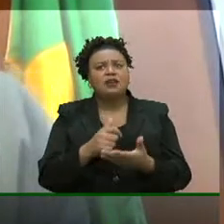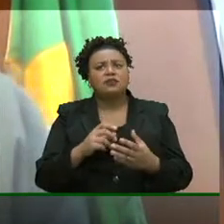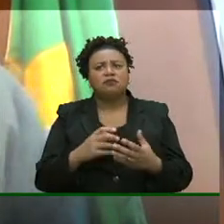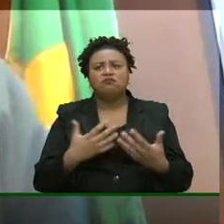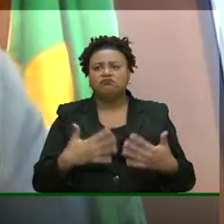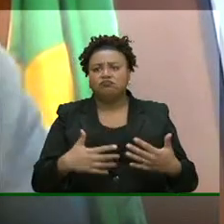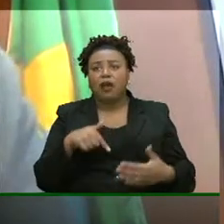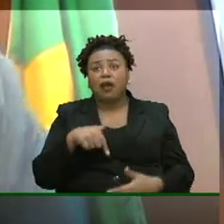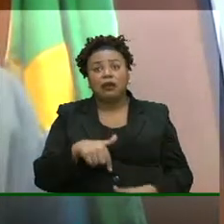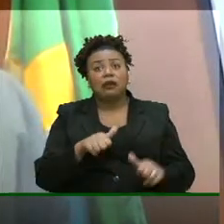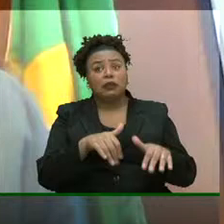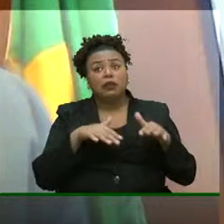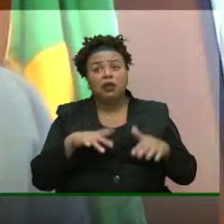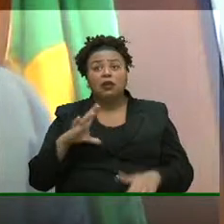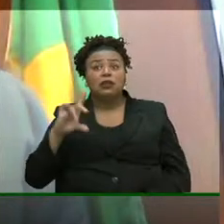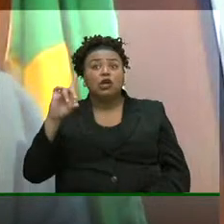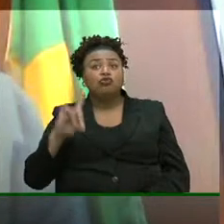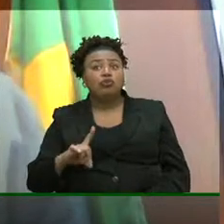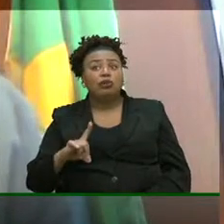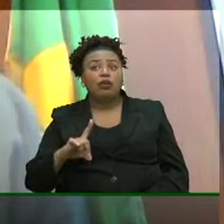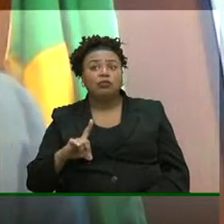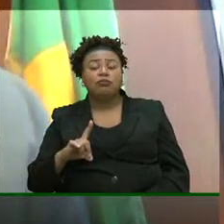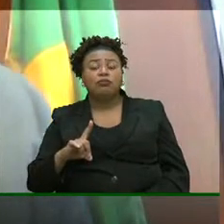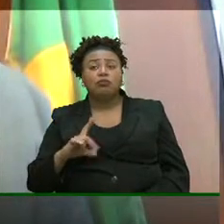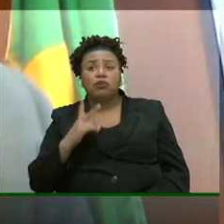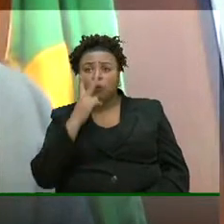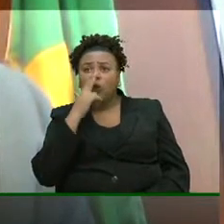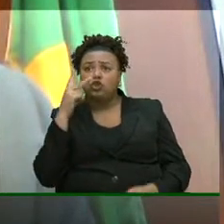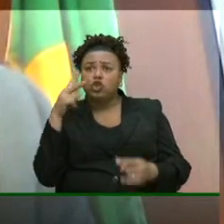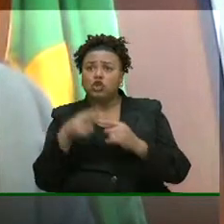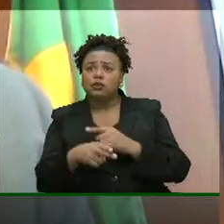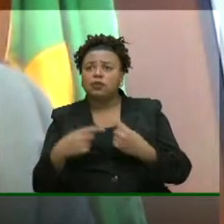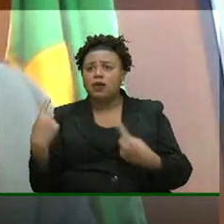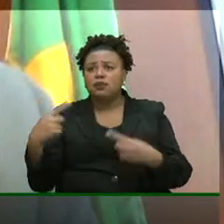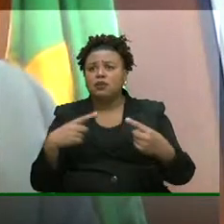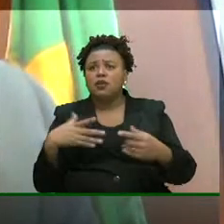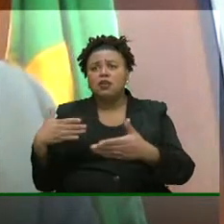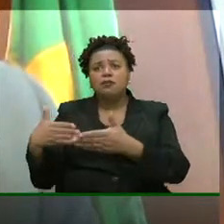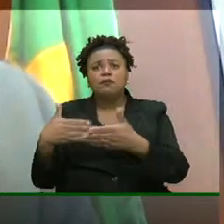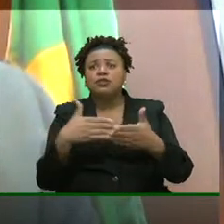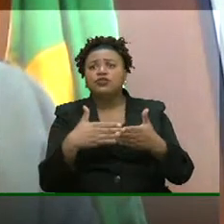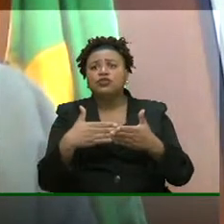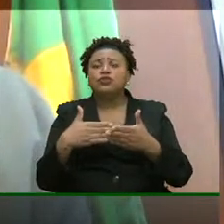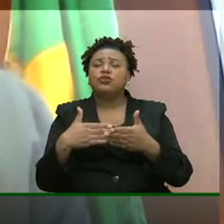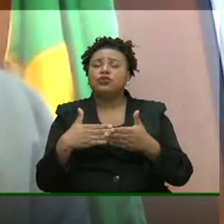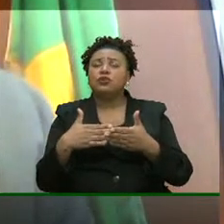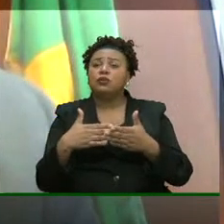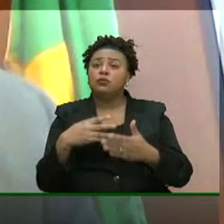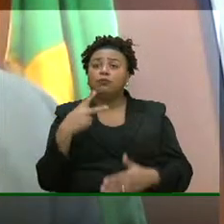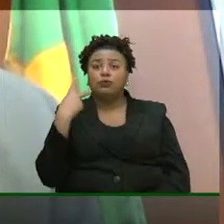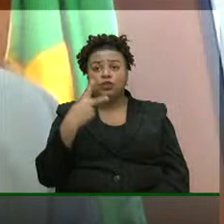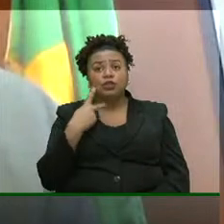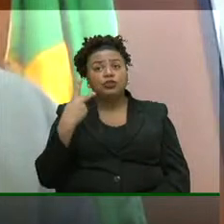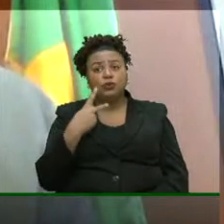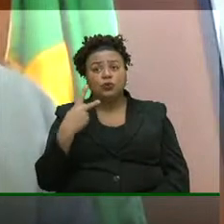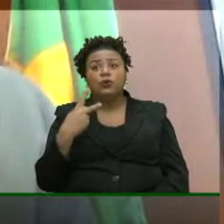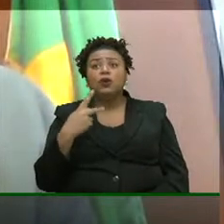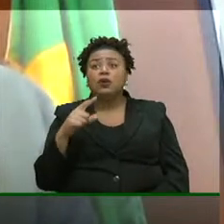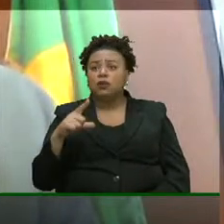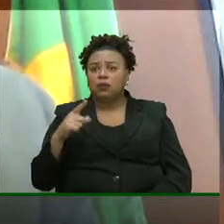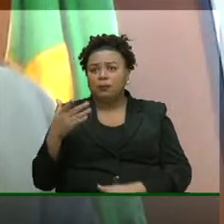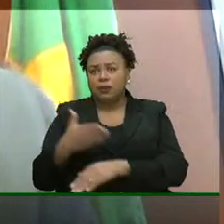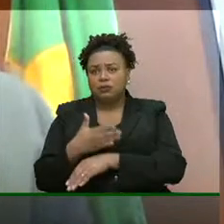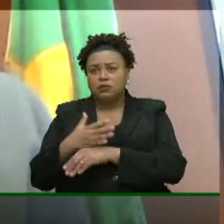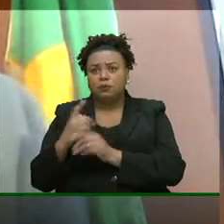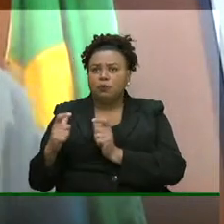aqui na Assembleia que lhe dá o direito simplesmente de suplantar o debate e impedir que os parlamentares que compõem a